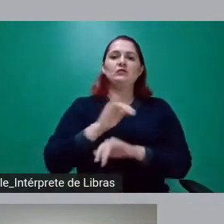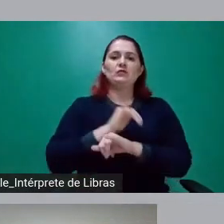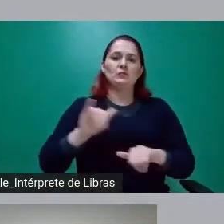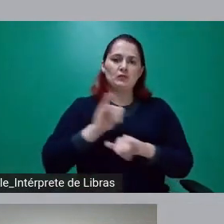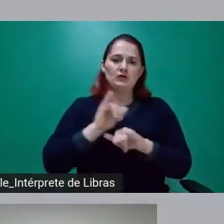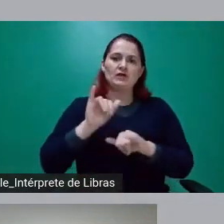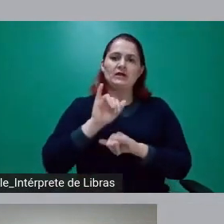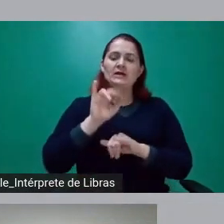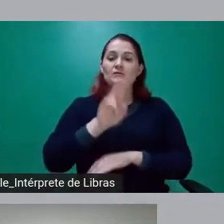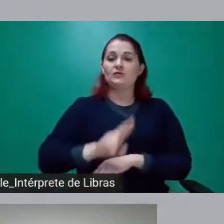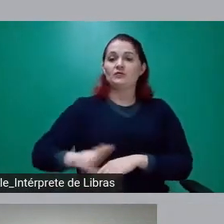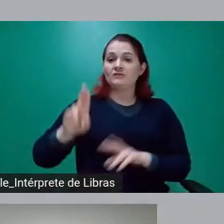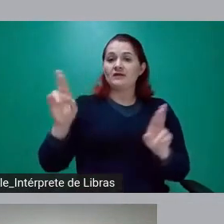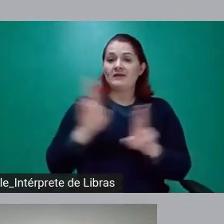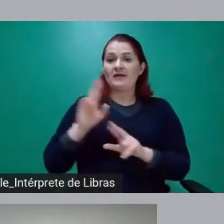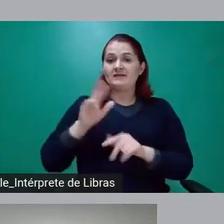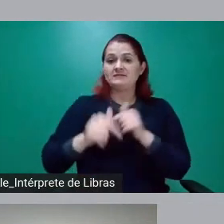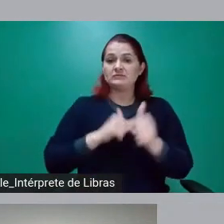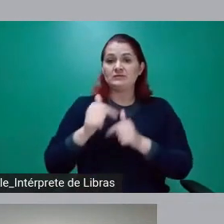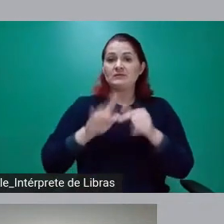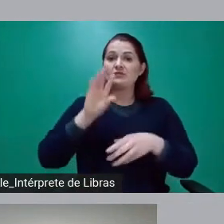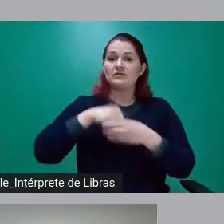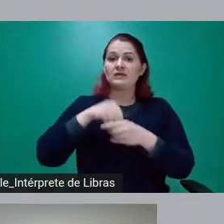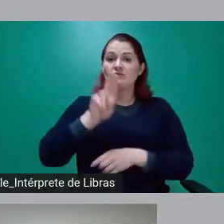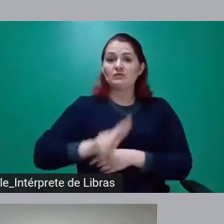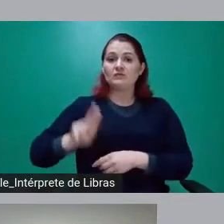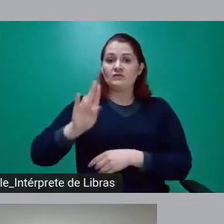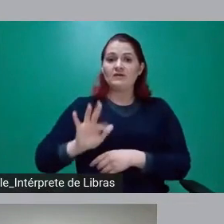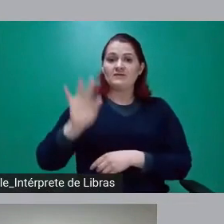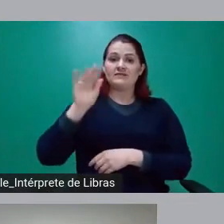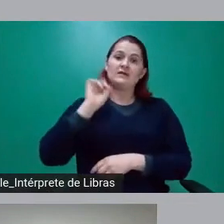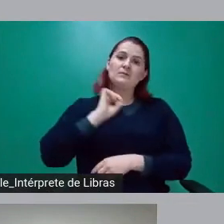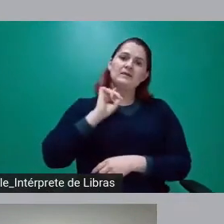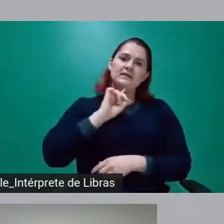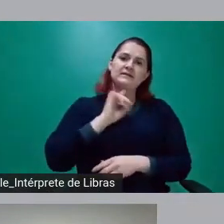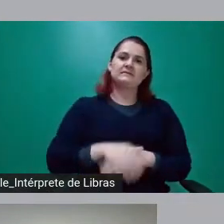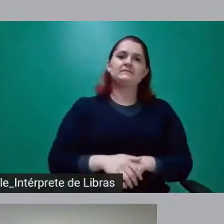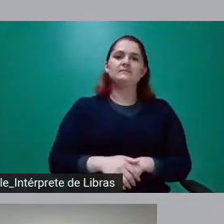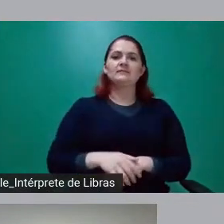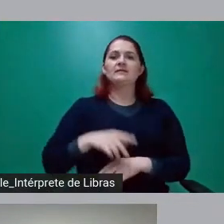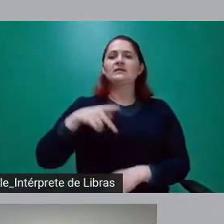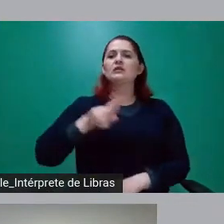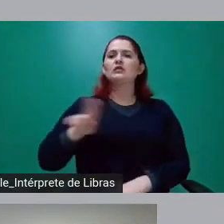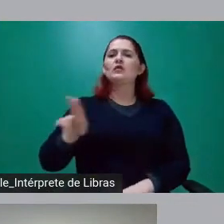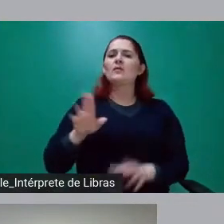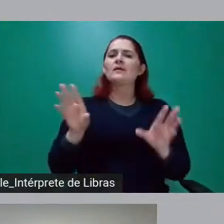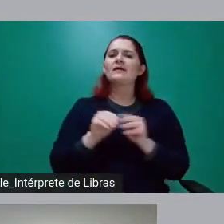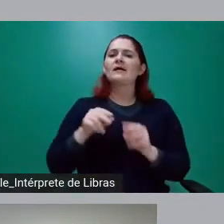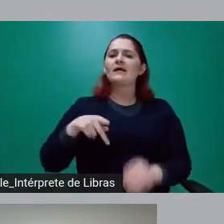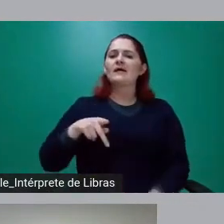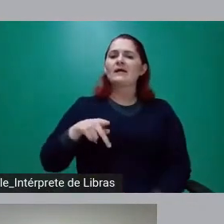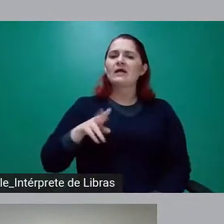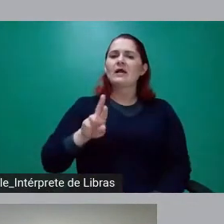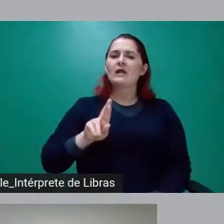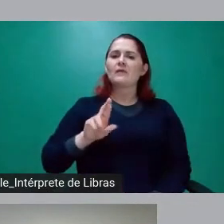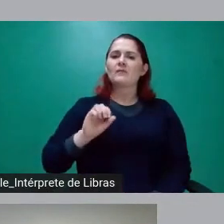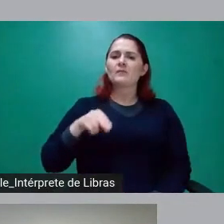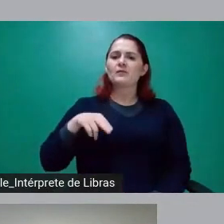Trabalho e Administração da Justiça na Universidade Federal de Minas Gerais, o PRUNARTE, da